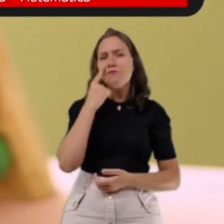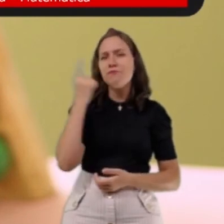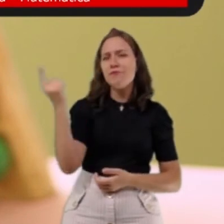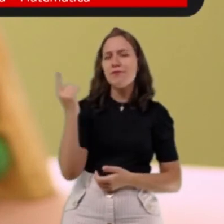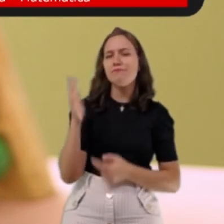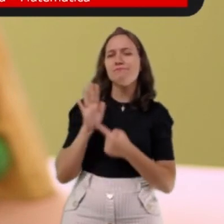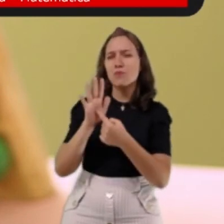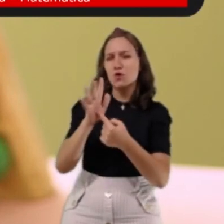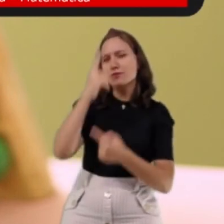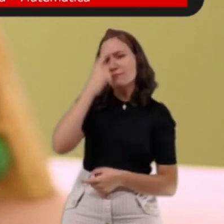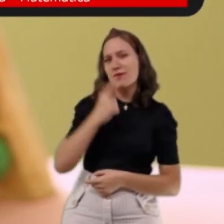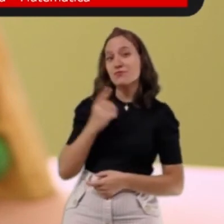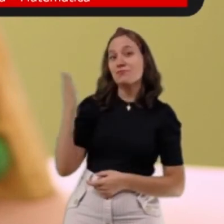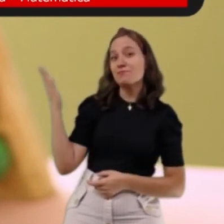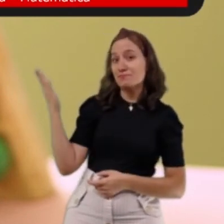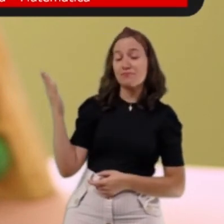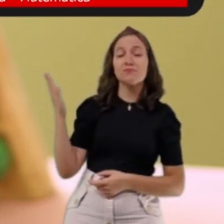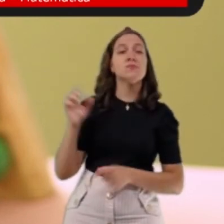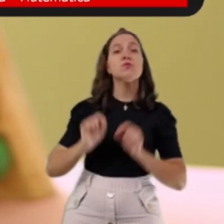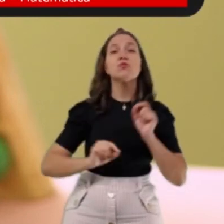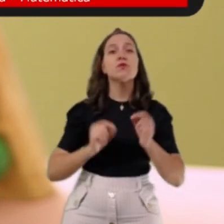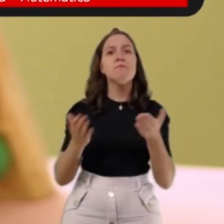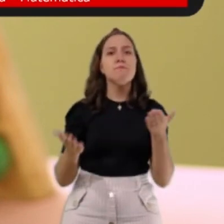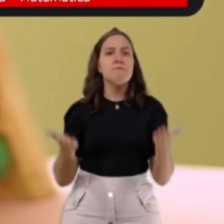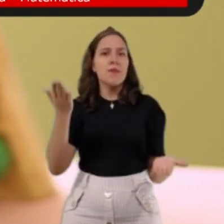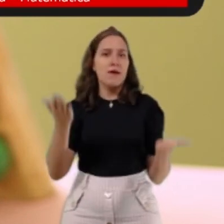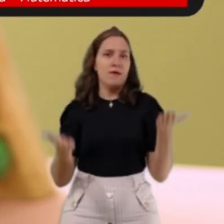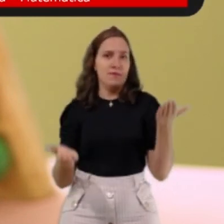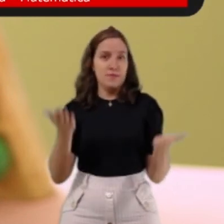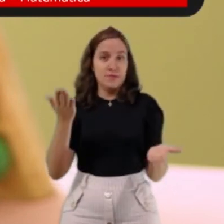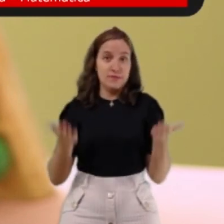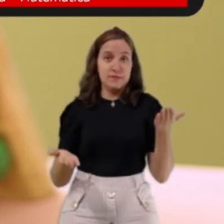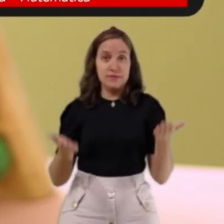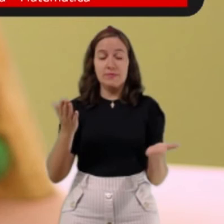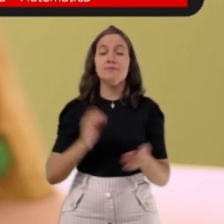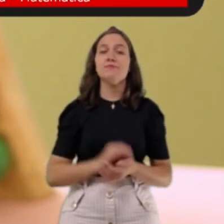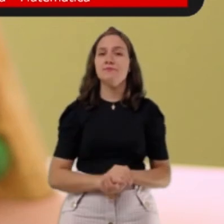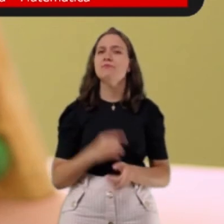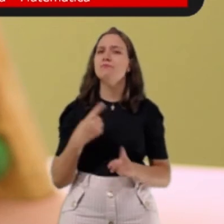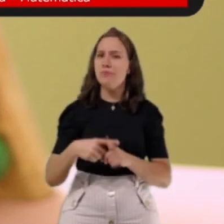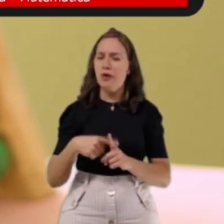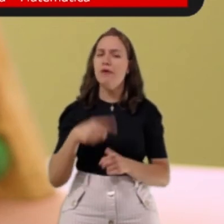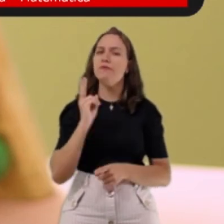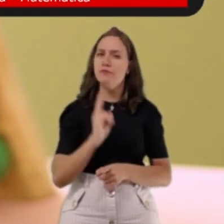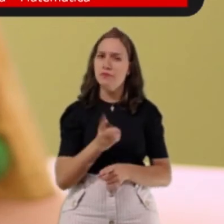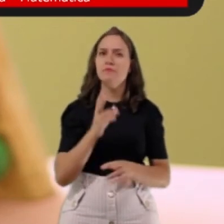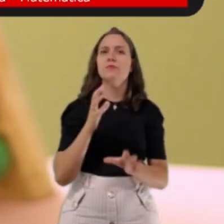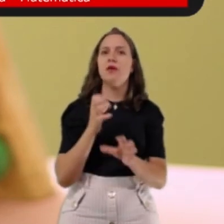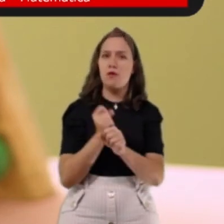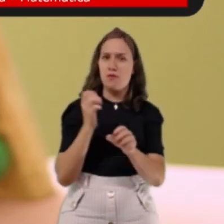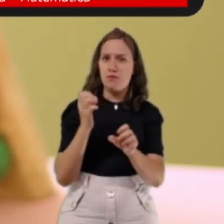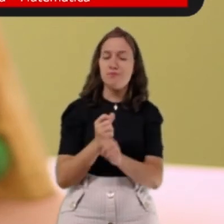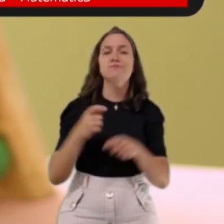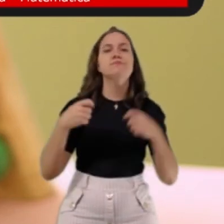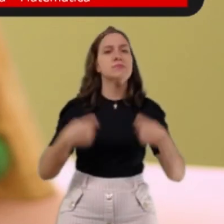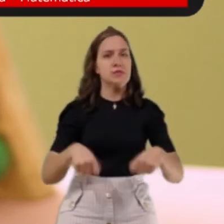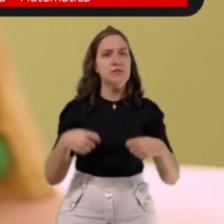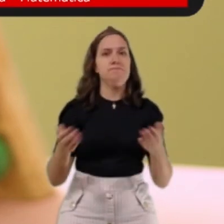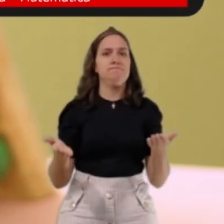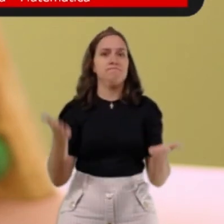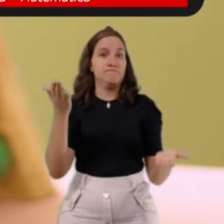imagem uma imagem de uma balança de dois pratos porque uma equação ela tem a representatividade